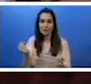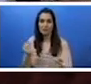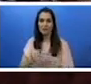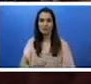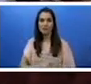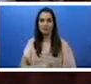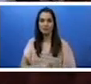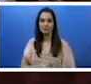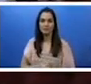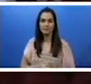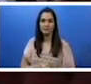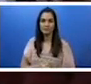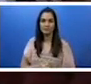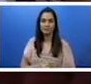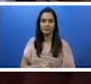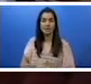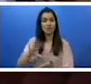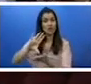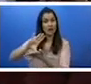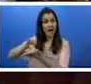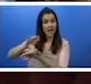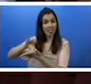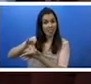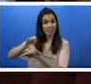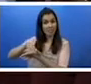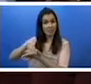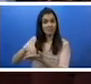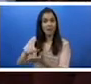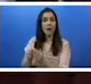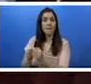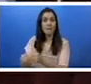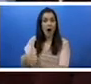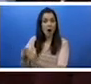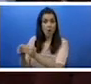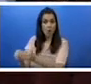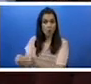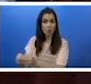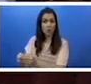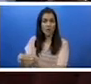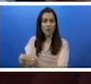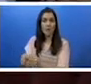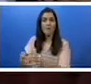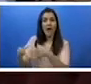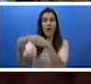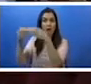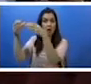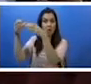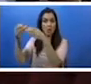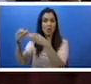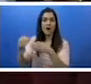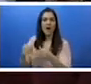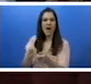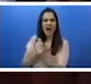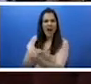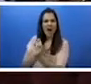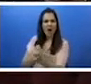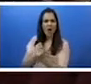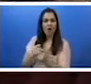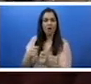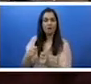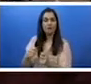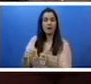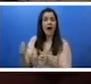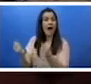Carro. Então, jangada, barco, balão, carroça,